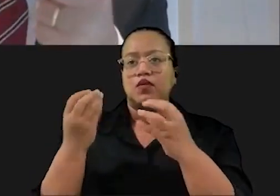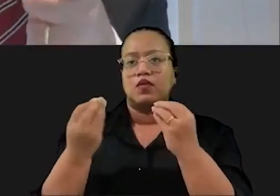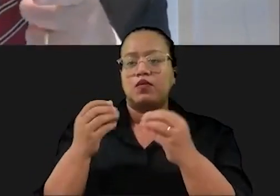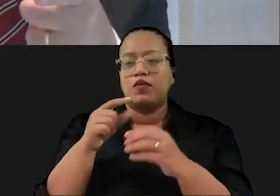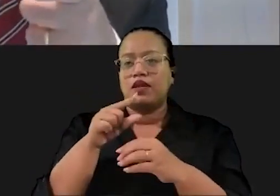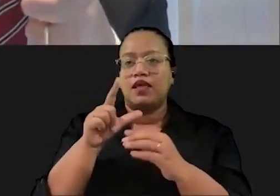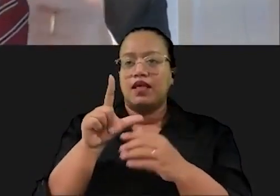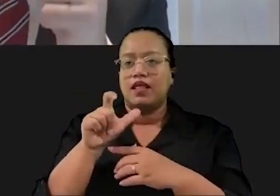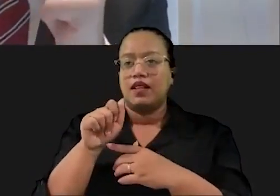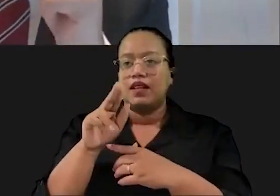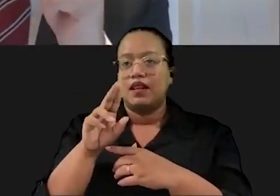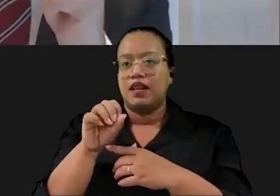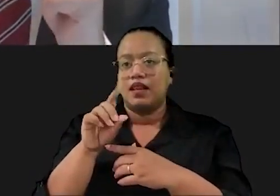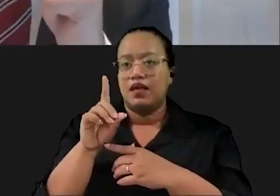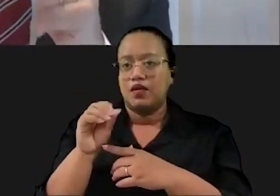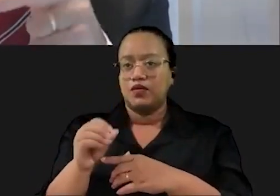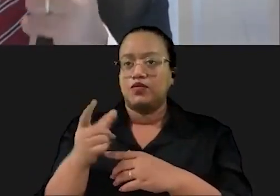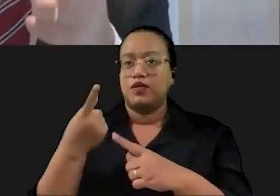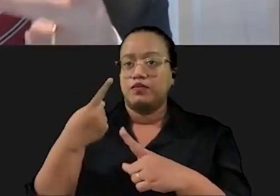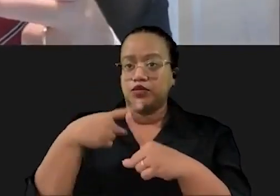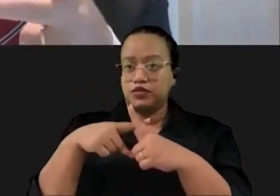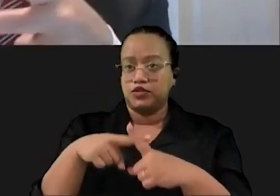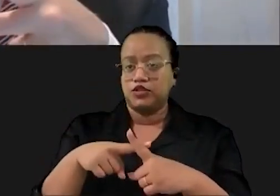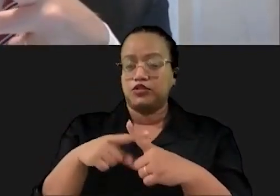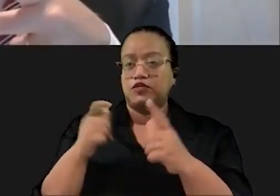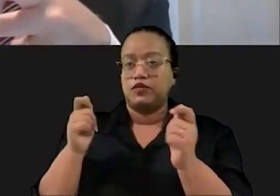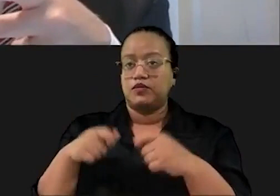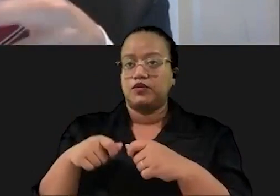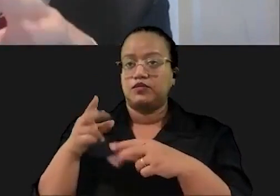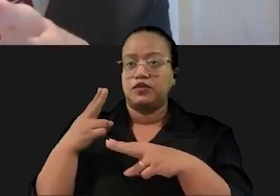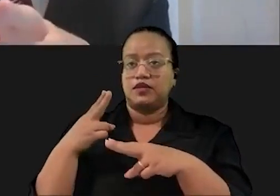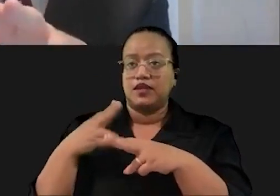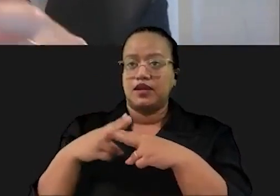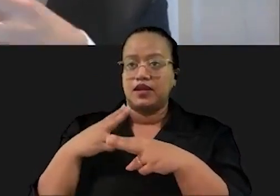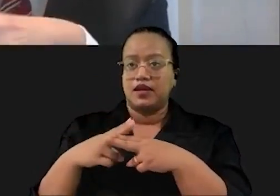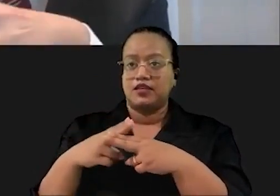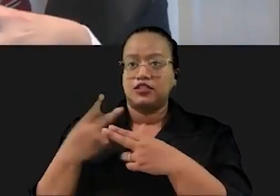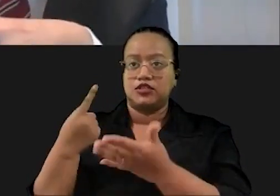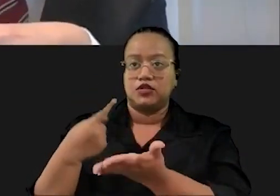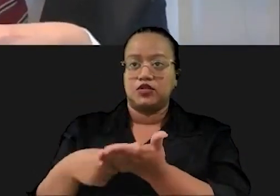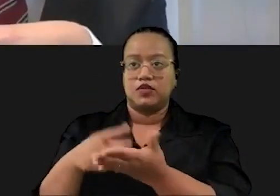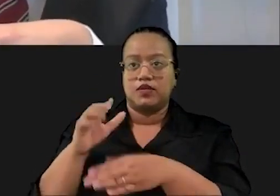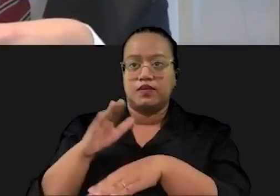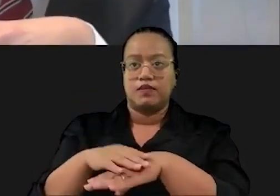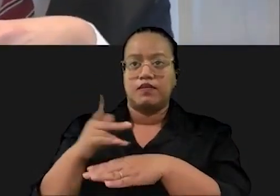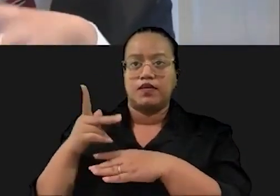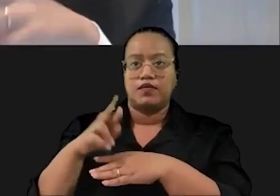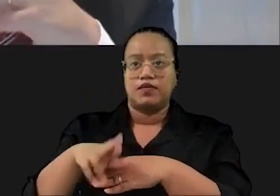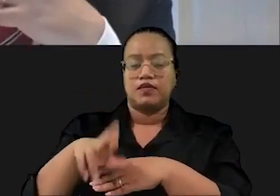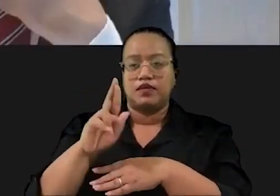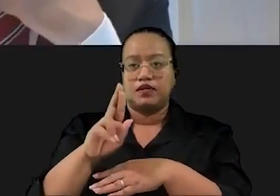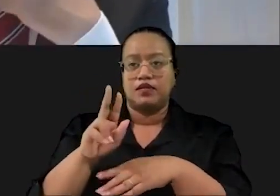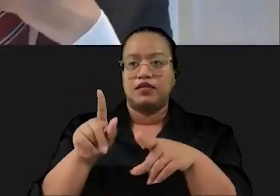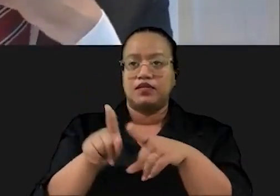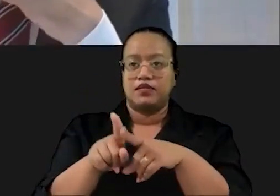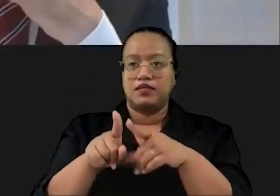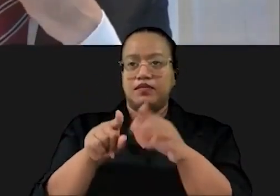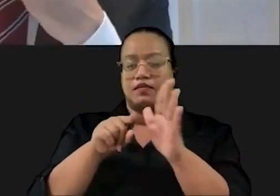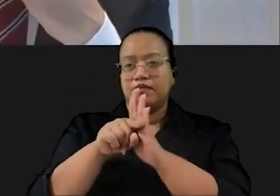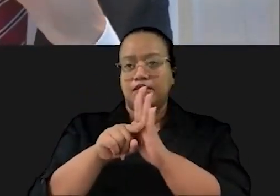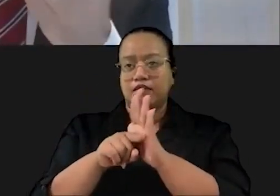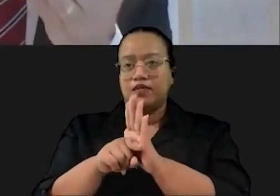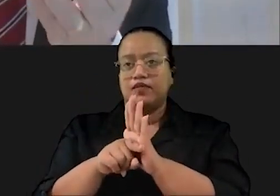Federal oferecer o acordo, para que pague também o custo da perícia, para que isso não onere os cofres, né, do Poder